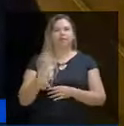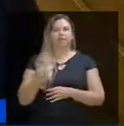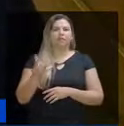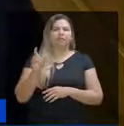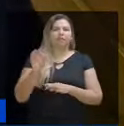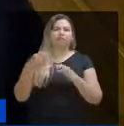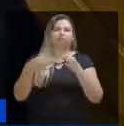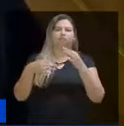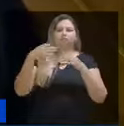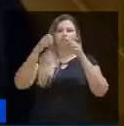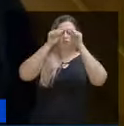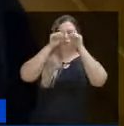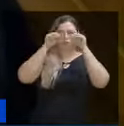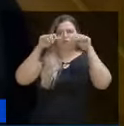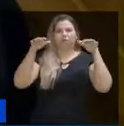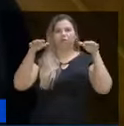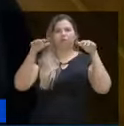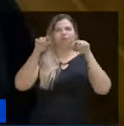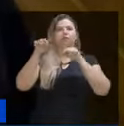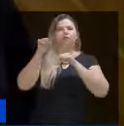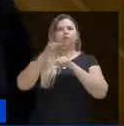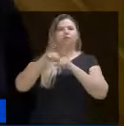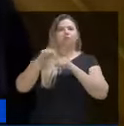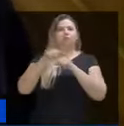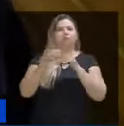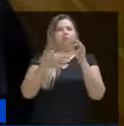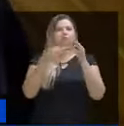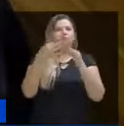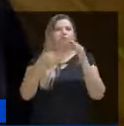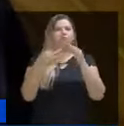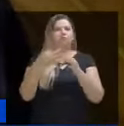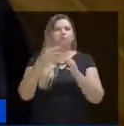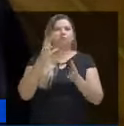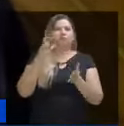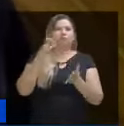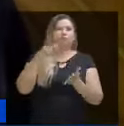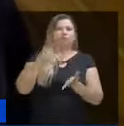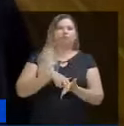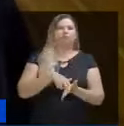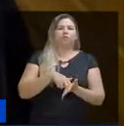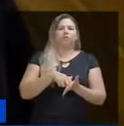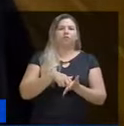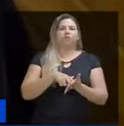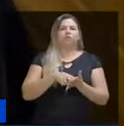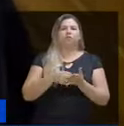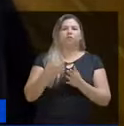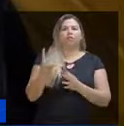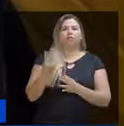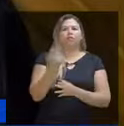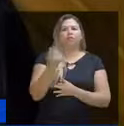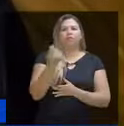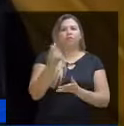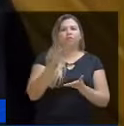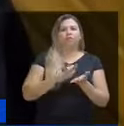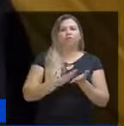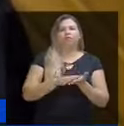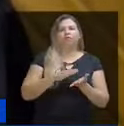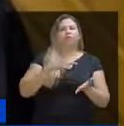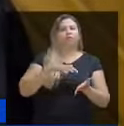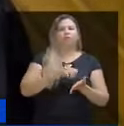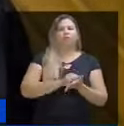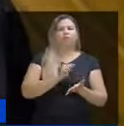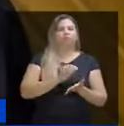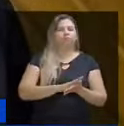tribunal, no acórdão, apenas determinou a devolução do valor. Não aplicou multa.